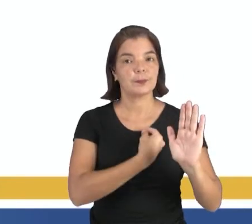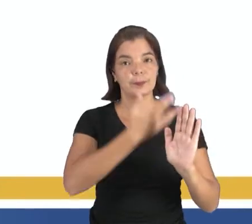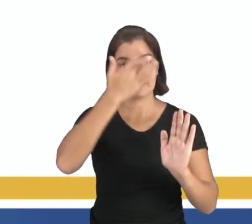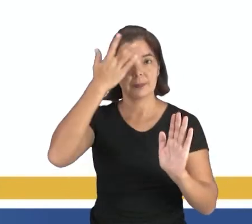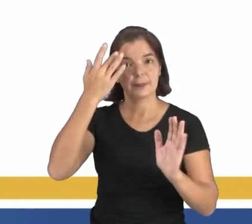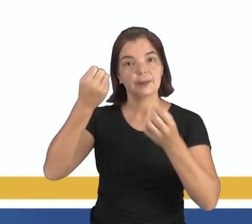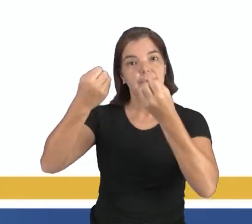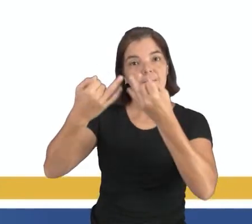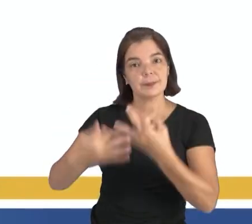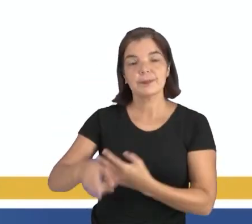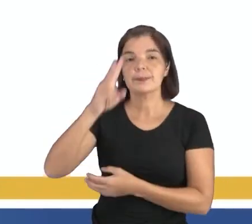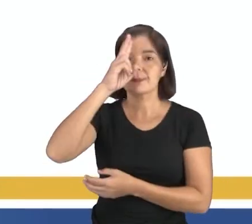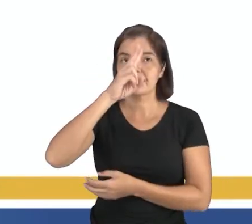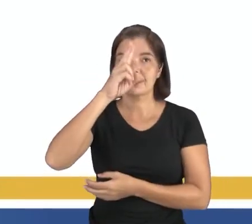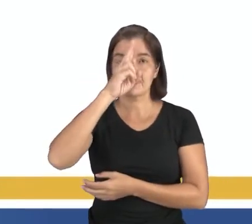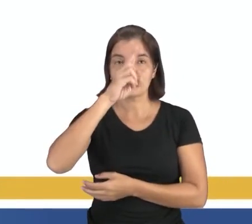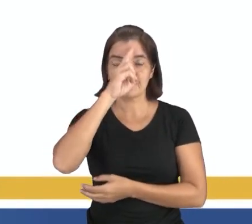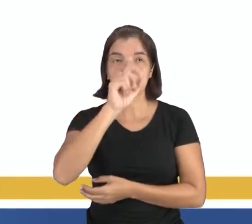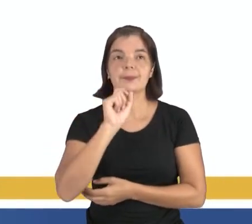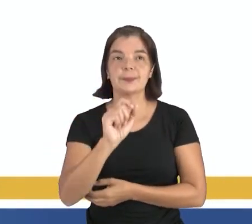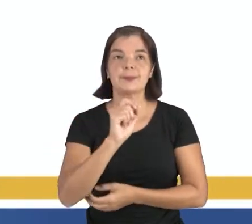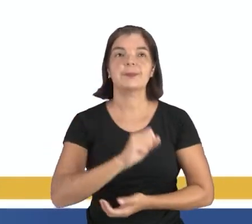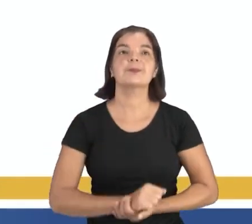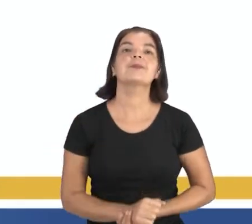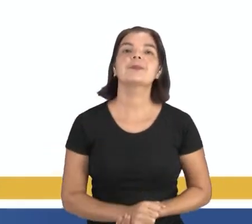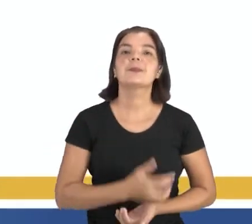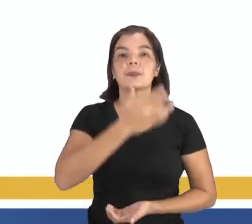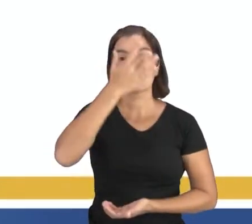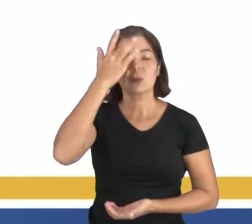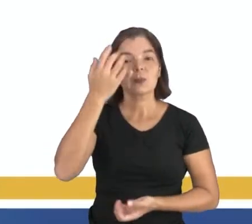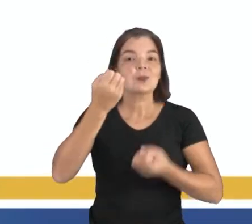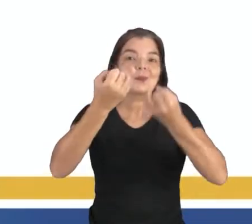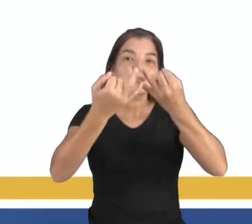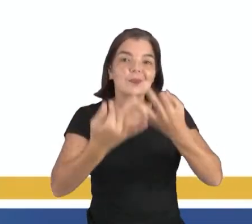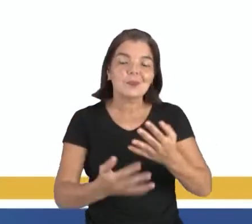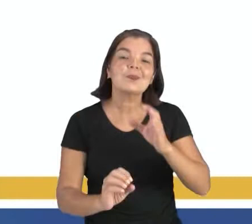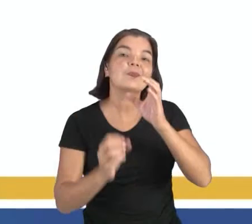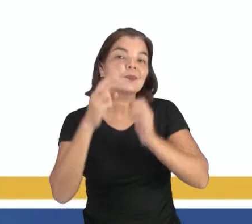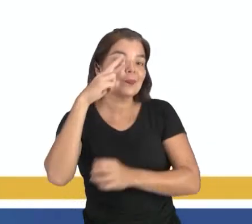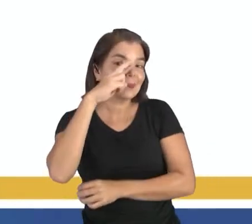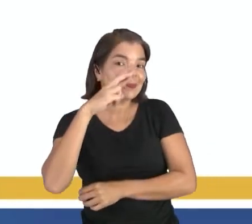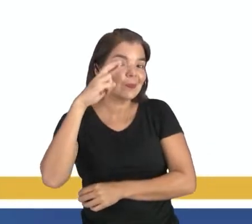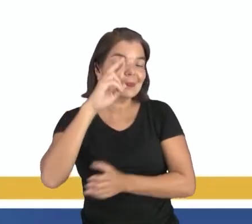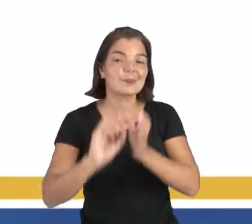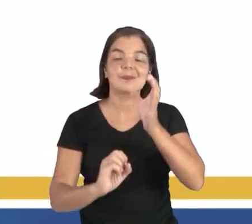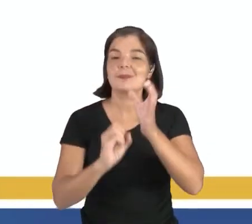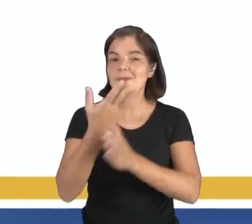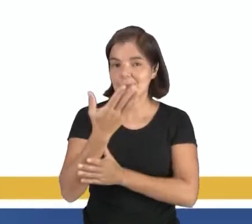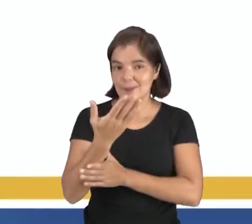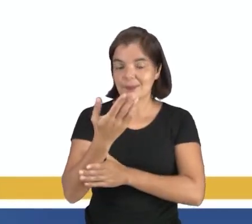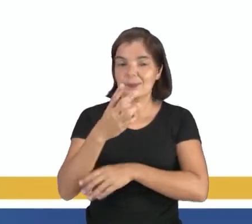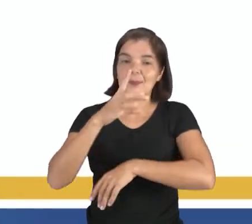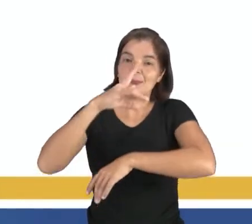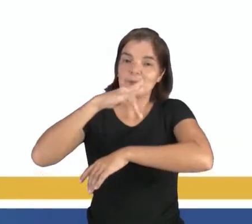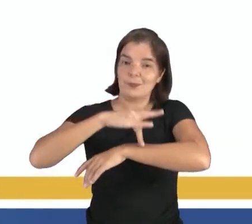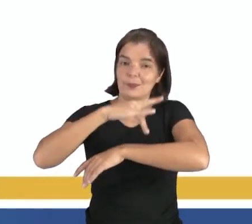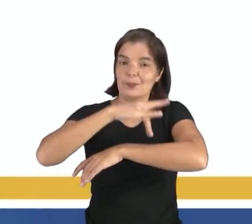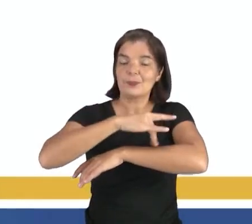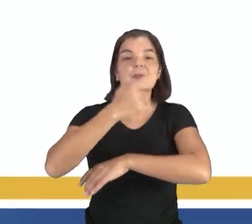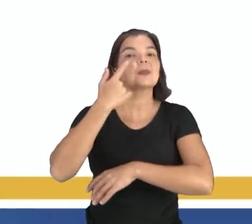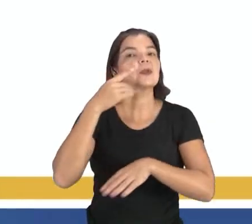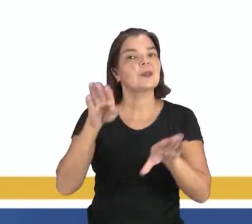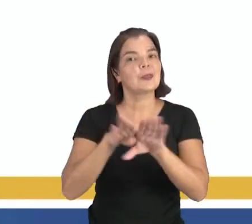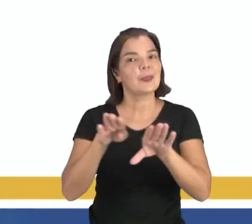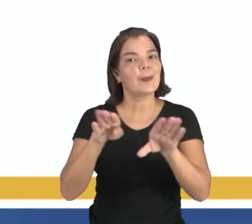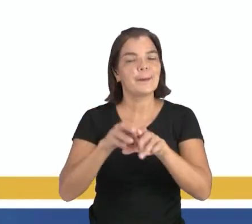nós encontramos como narrador? Alguém que conta o que observa que acontece com a cigarra e a